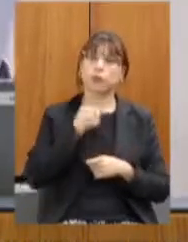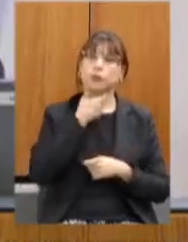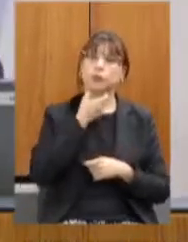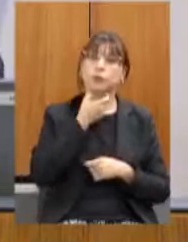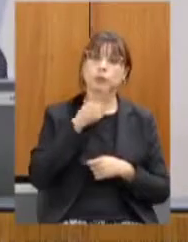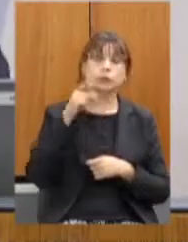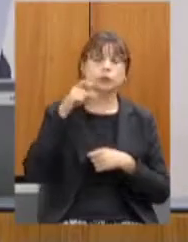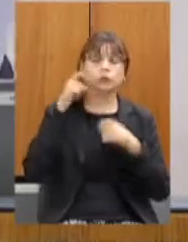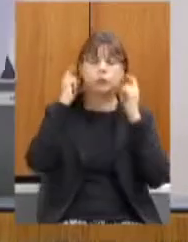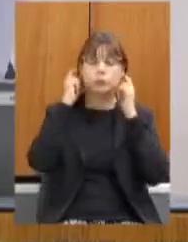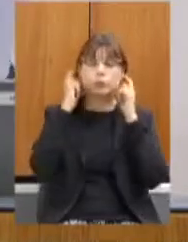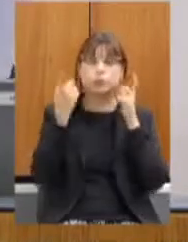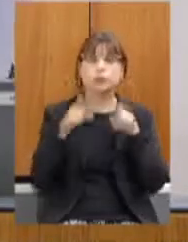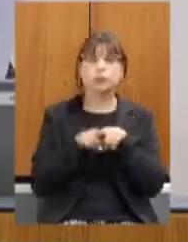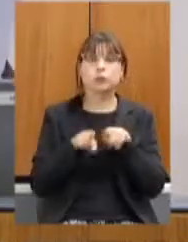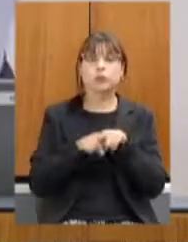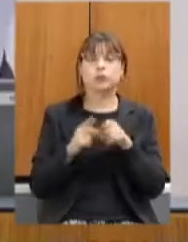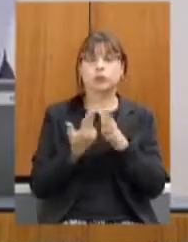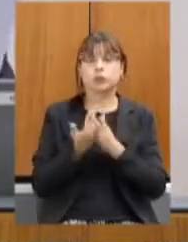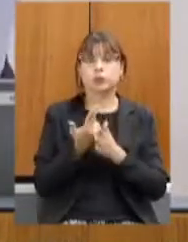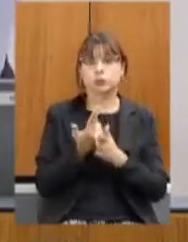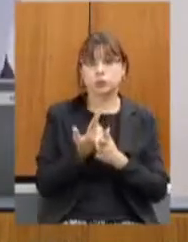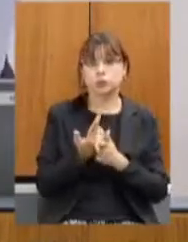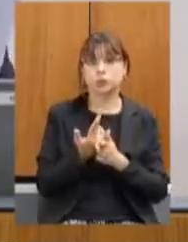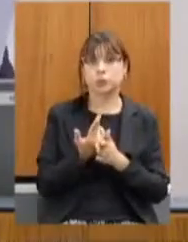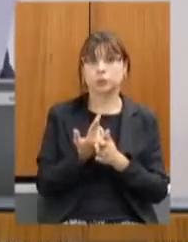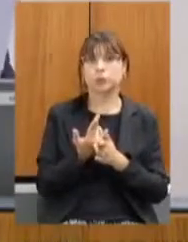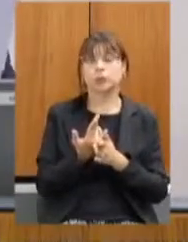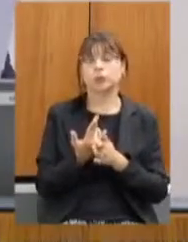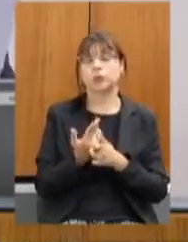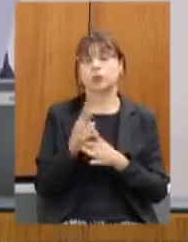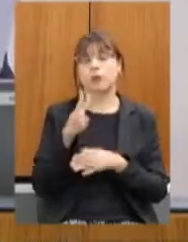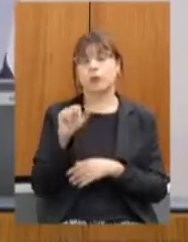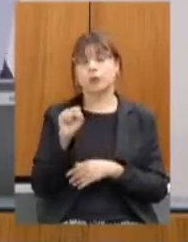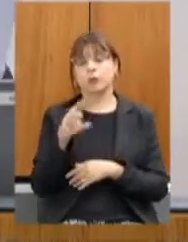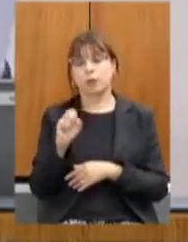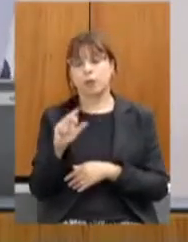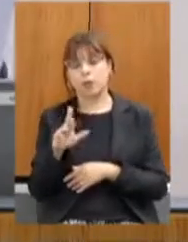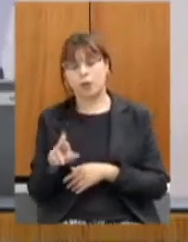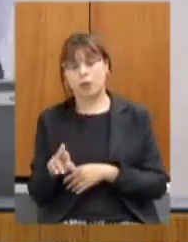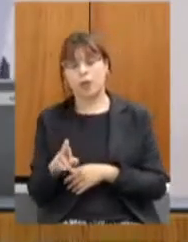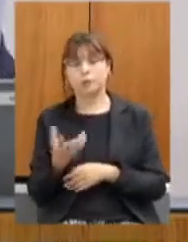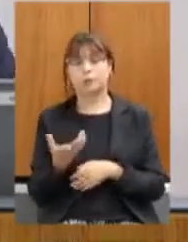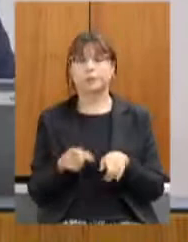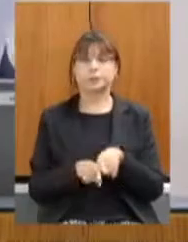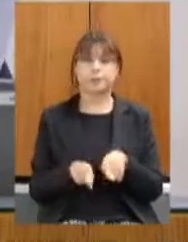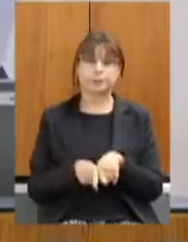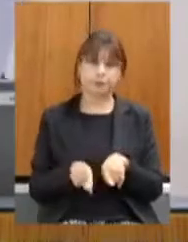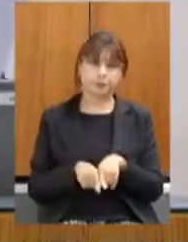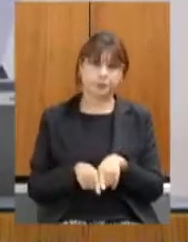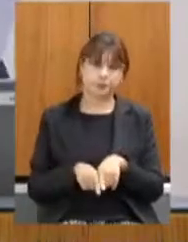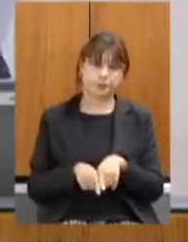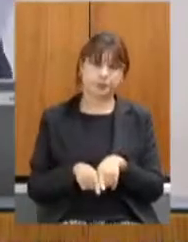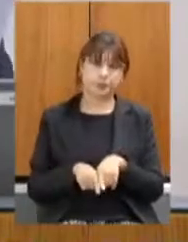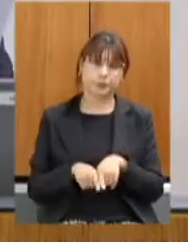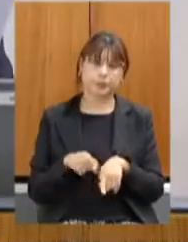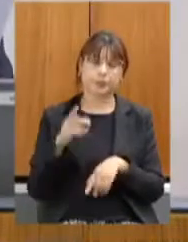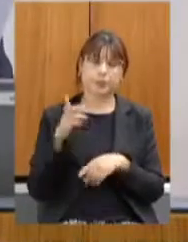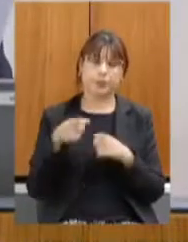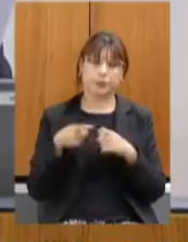otorrinolaringologia cirurgia vascular Cirurgião Pediátrico solicitados após avaliação dos médicos presidenciais